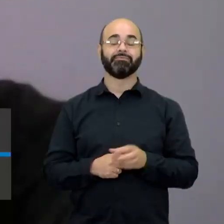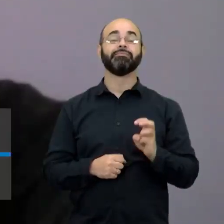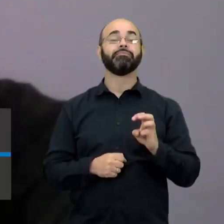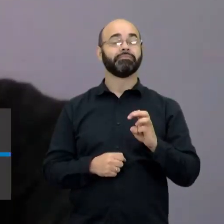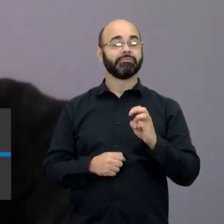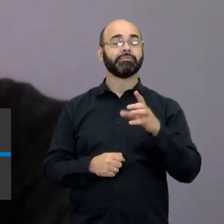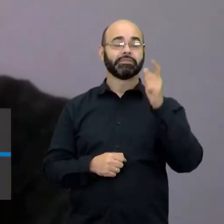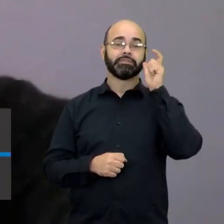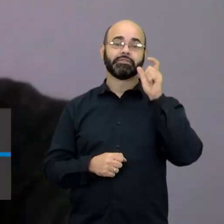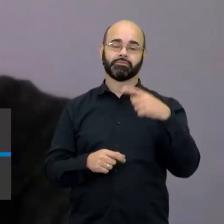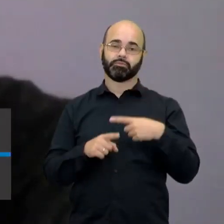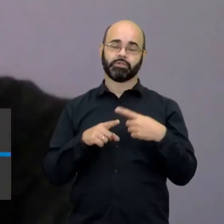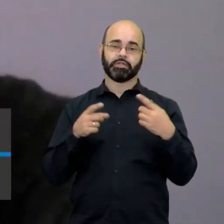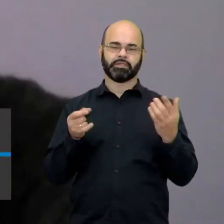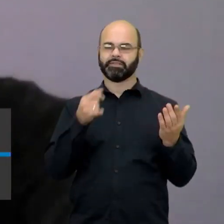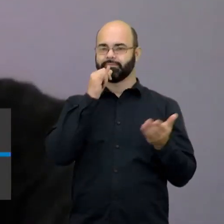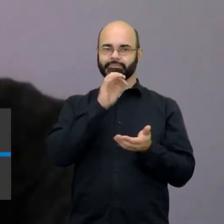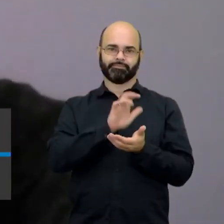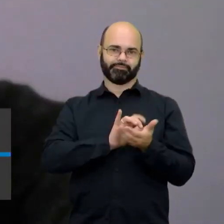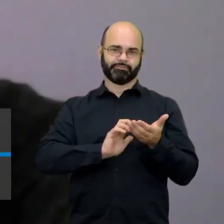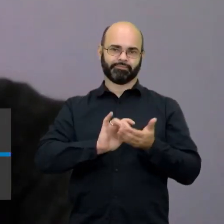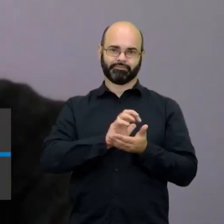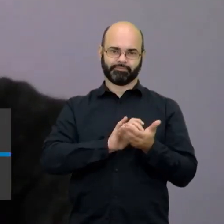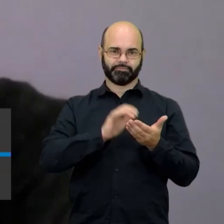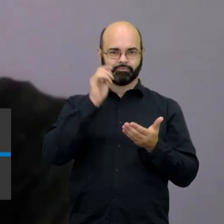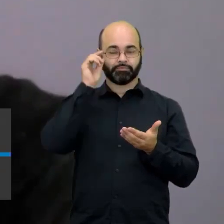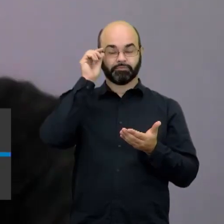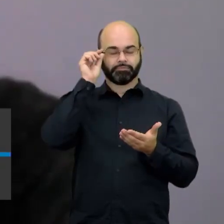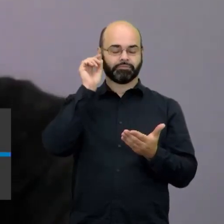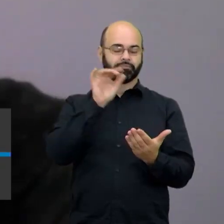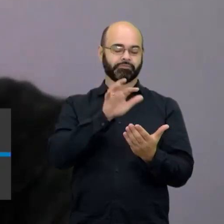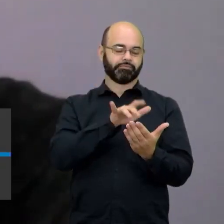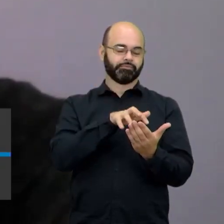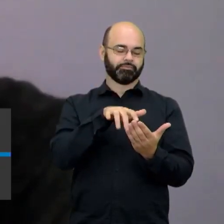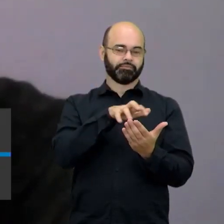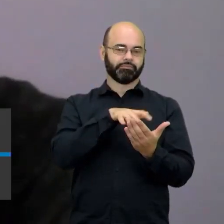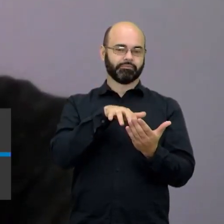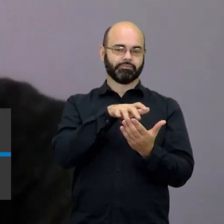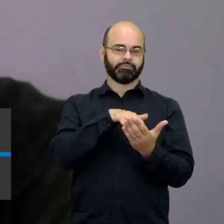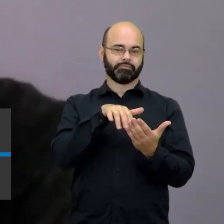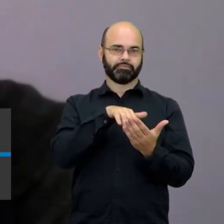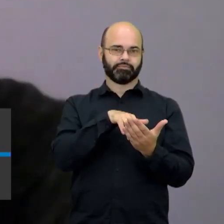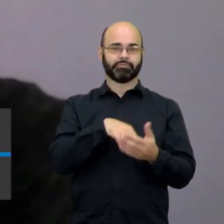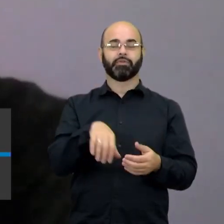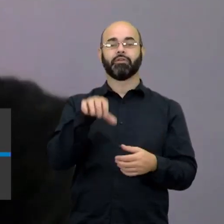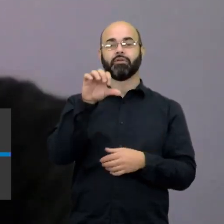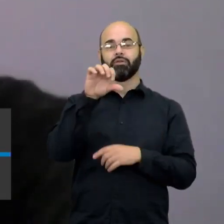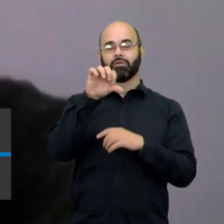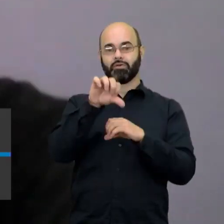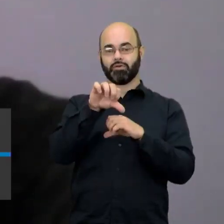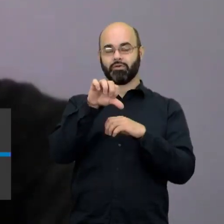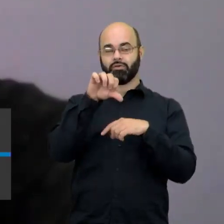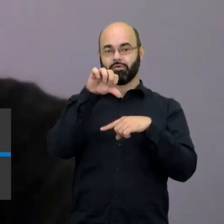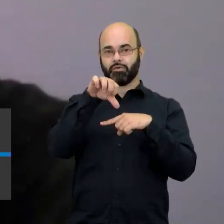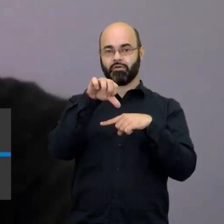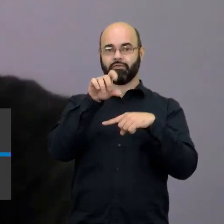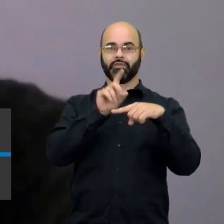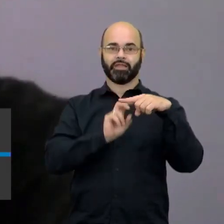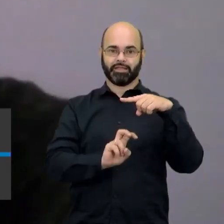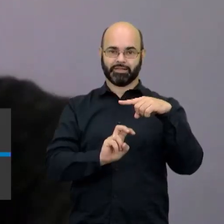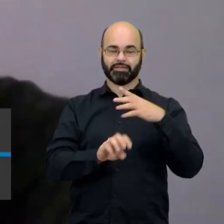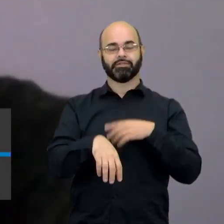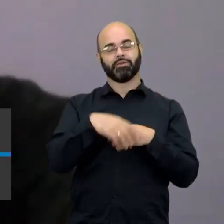nossa calculadora agora, se a gente pegar a calculadora agora e dividir o 9 por 15 e depois dividir o 3